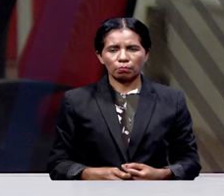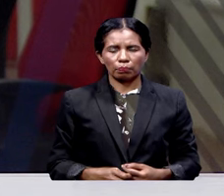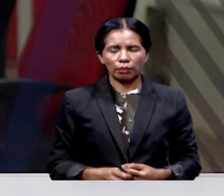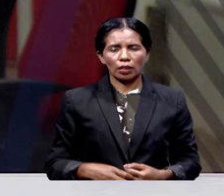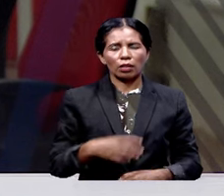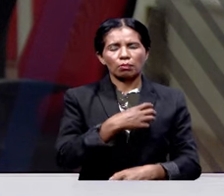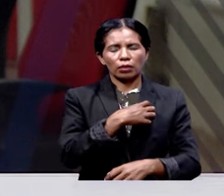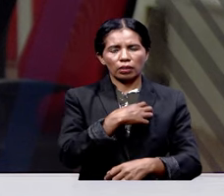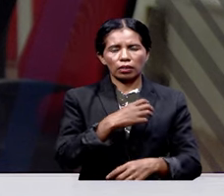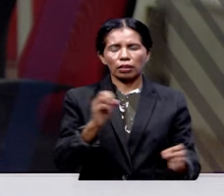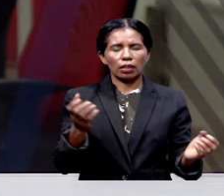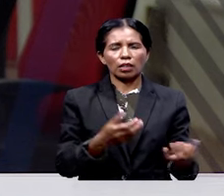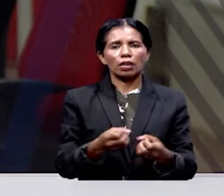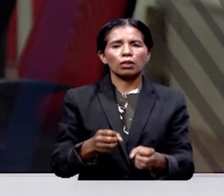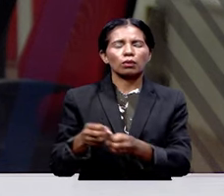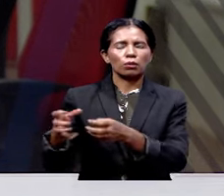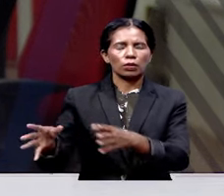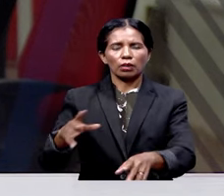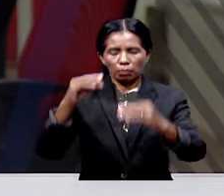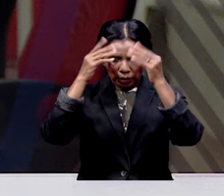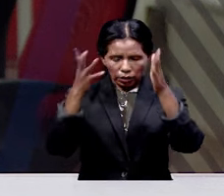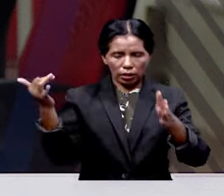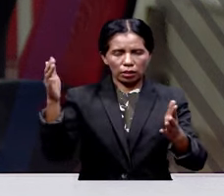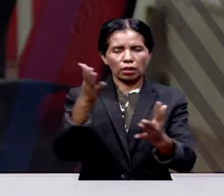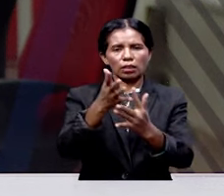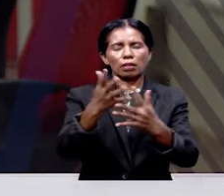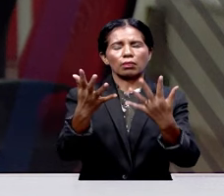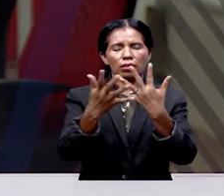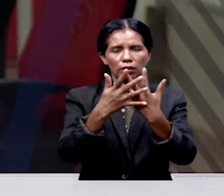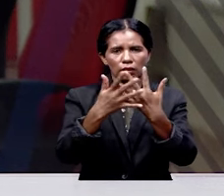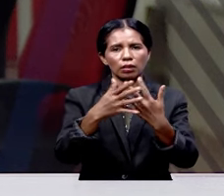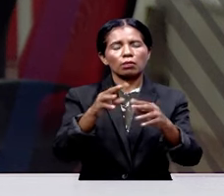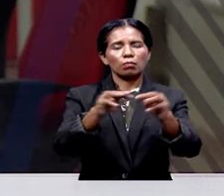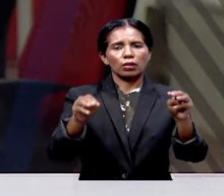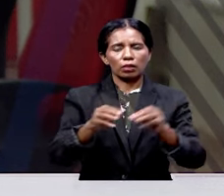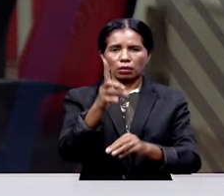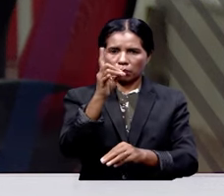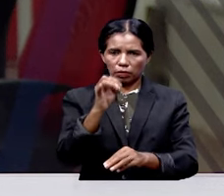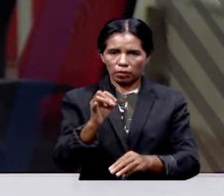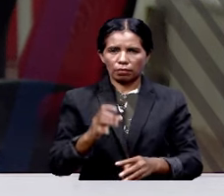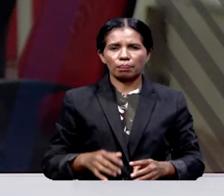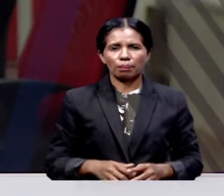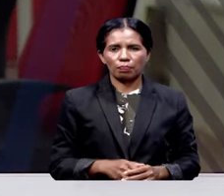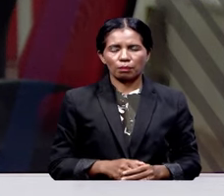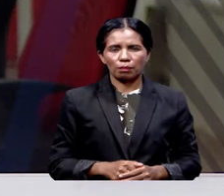Penetele se la liberta professor Sirenebe detido e a comando município dele.